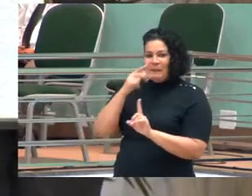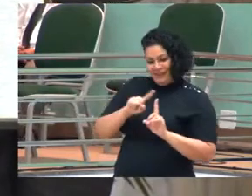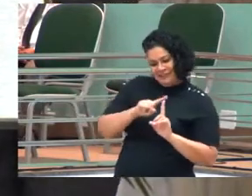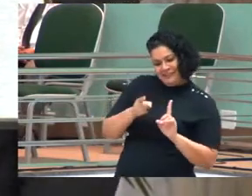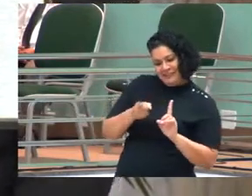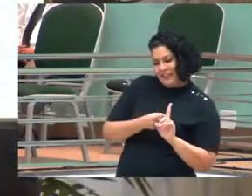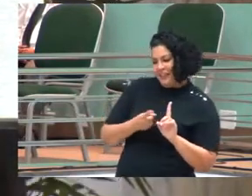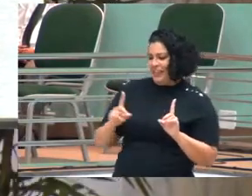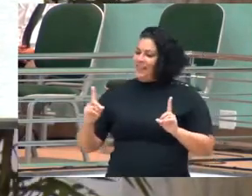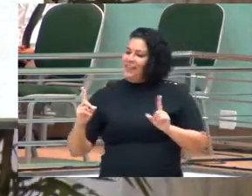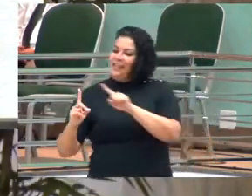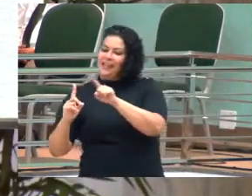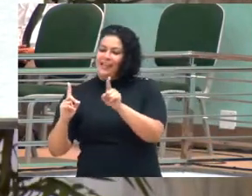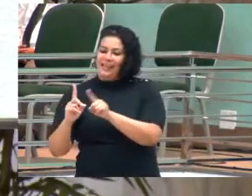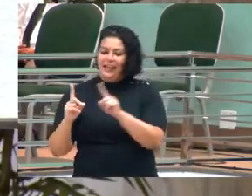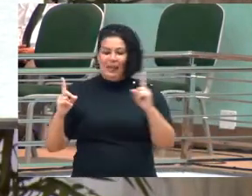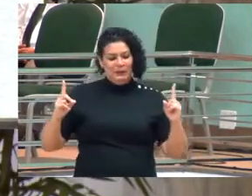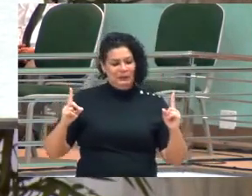fui levado ao templo